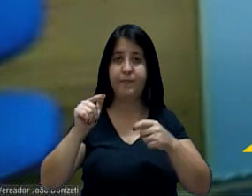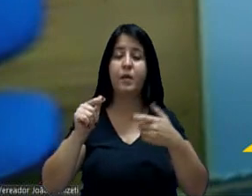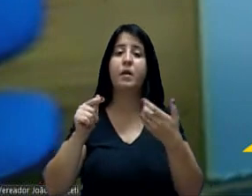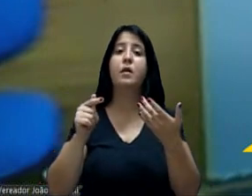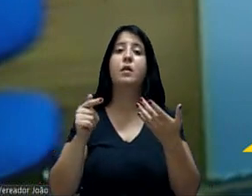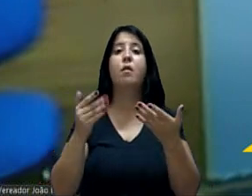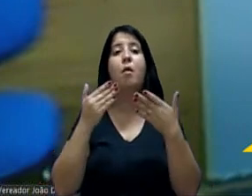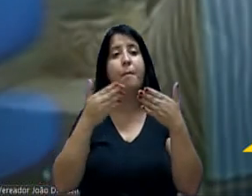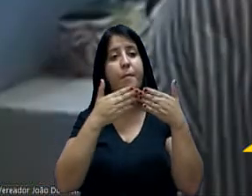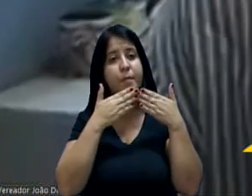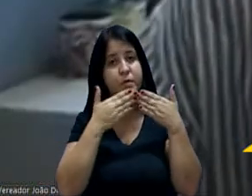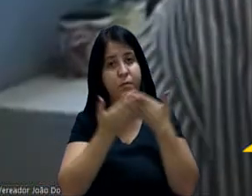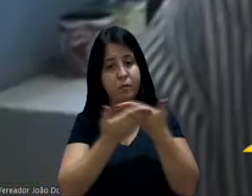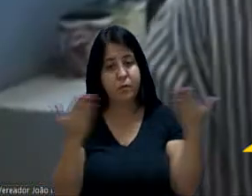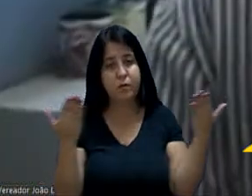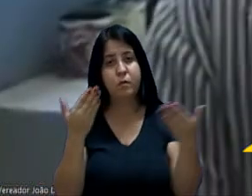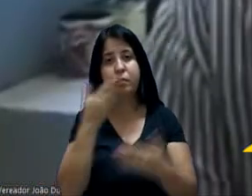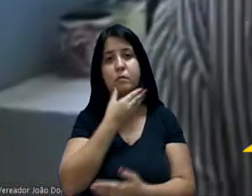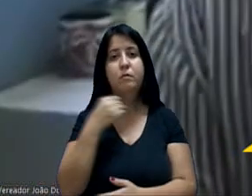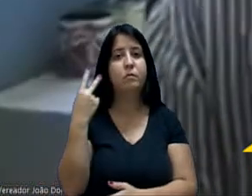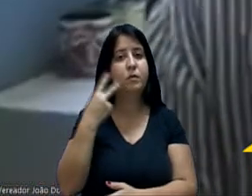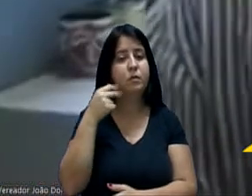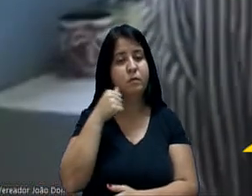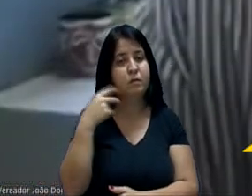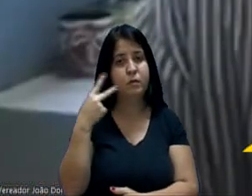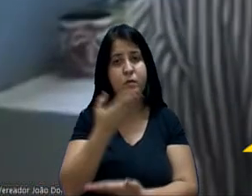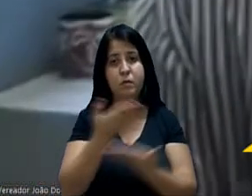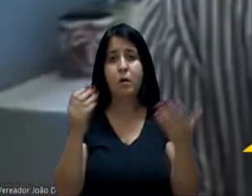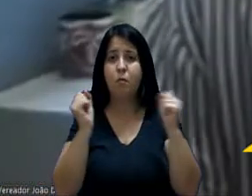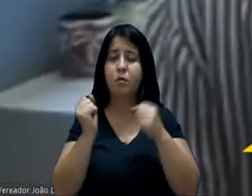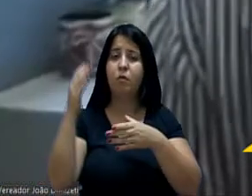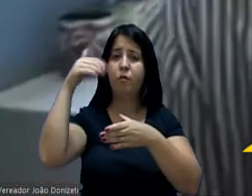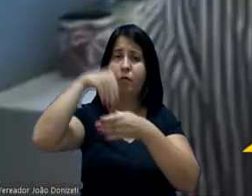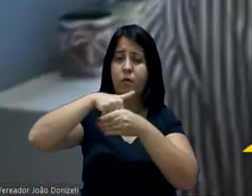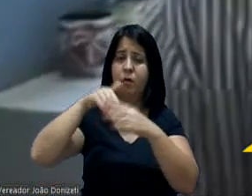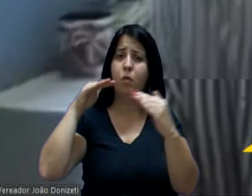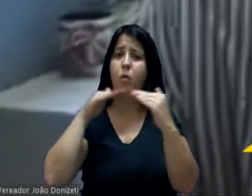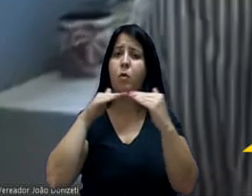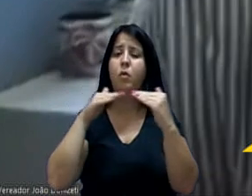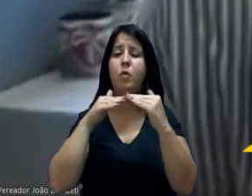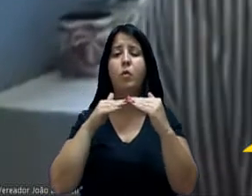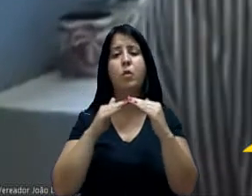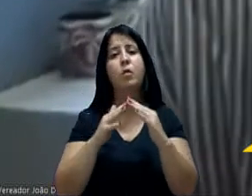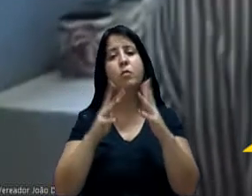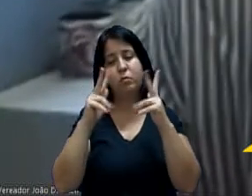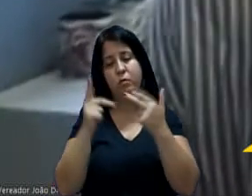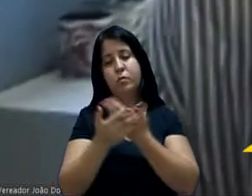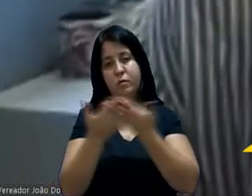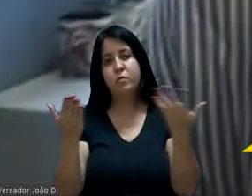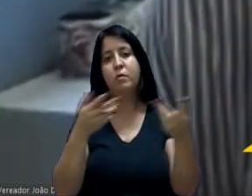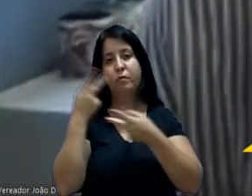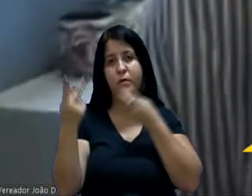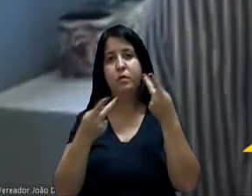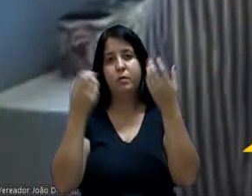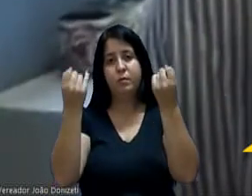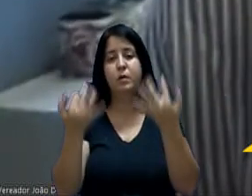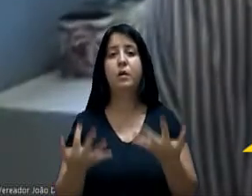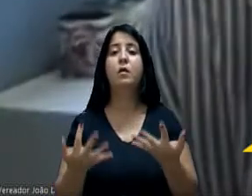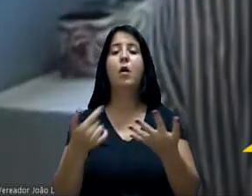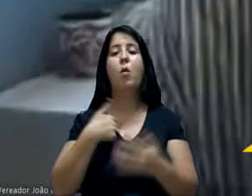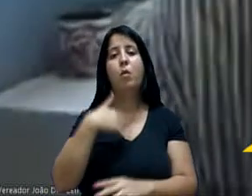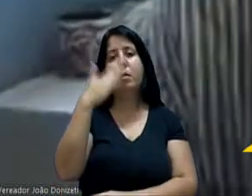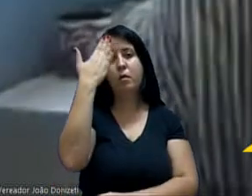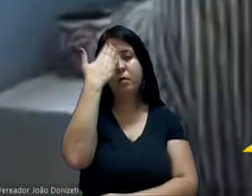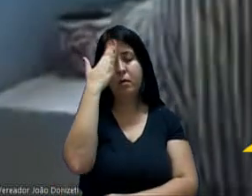Eu solicito, senhores vereadores e vereadoras, que possam votar favoravelmente, como todos se manifestaram. Entendo a